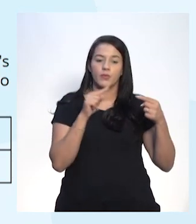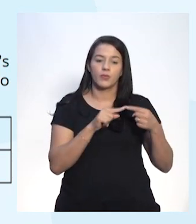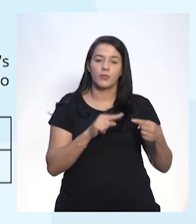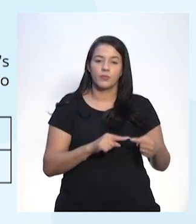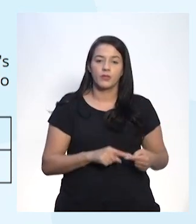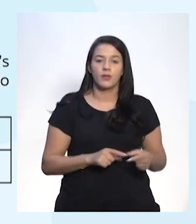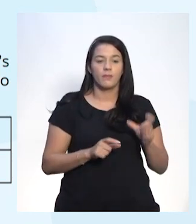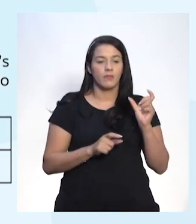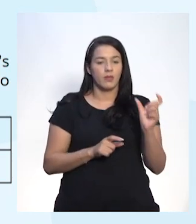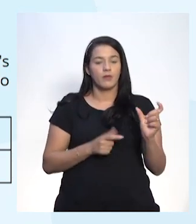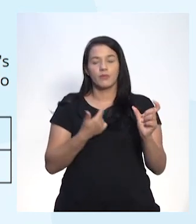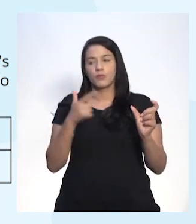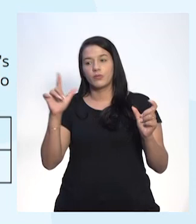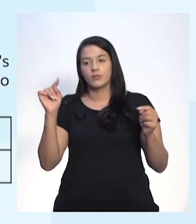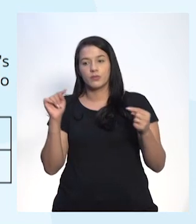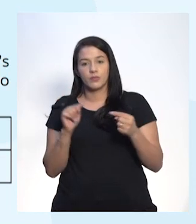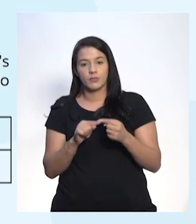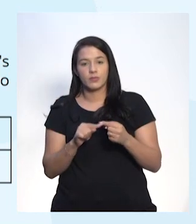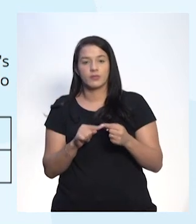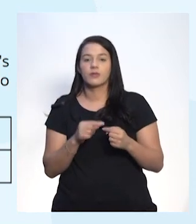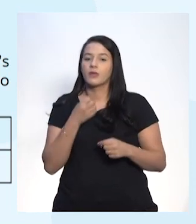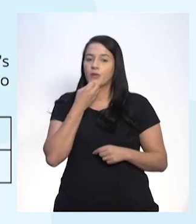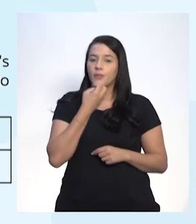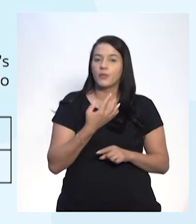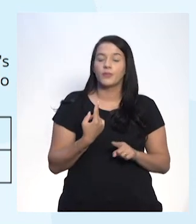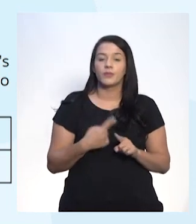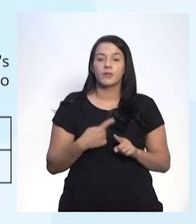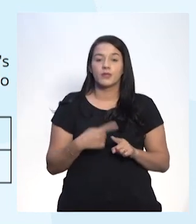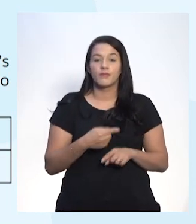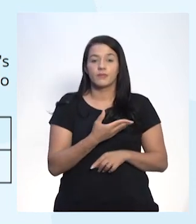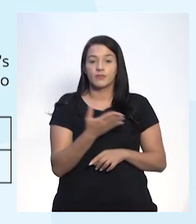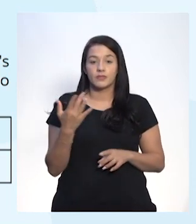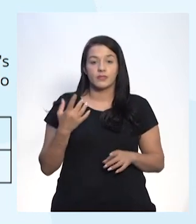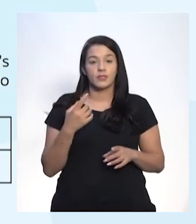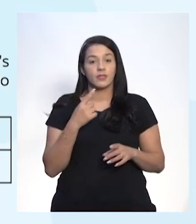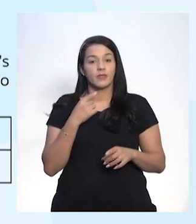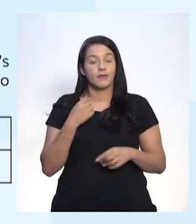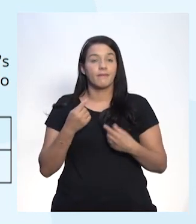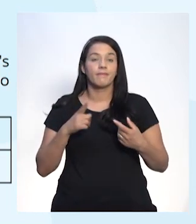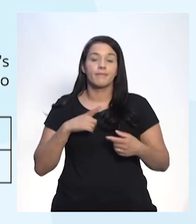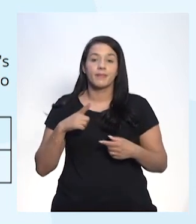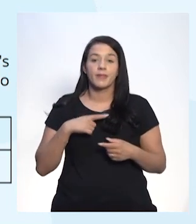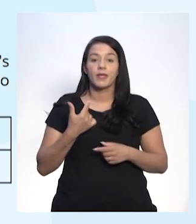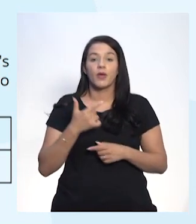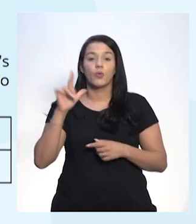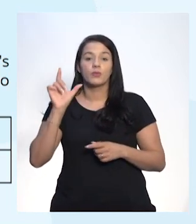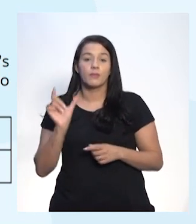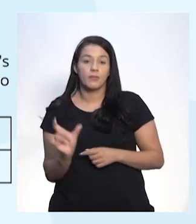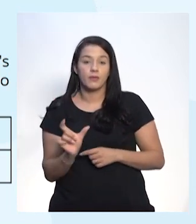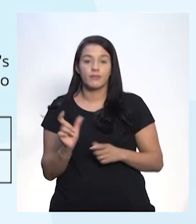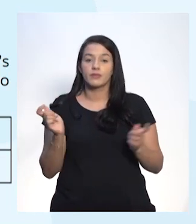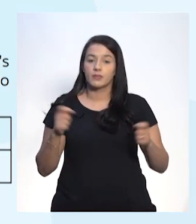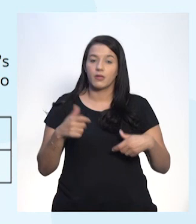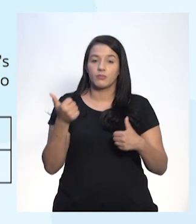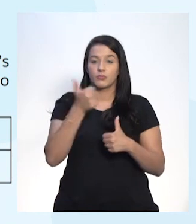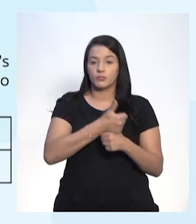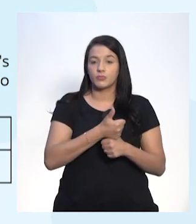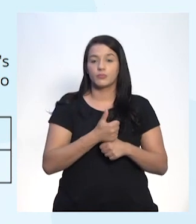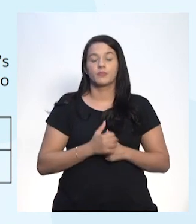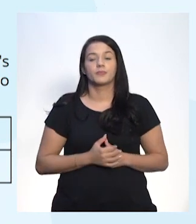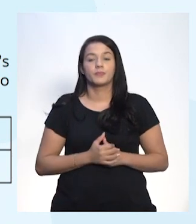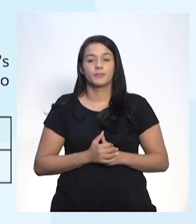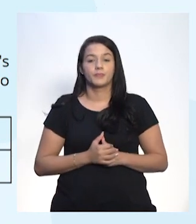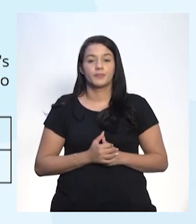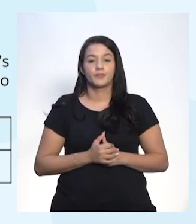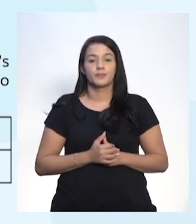a próxima palavra que combina. É bom isso também para quê? Para que você consiga adquirir fluência, porque você já sabe qual que é a próxima palavra ali. Né? Então,